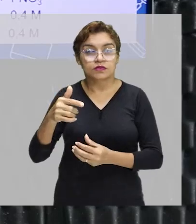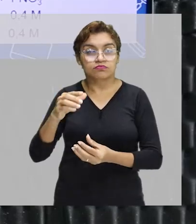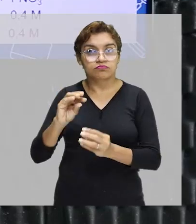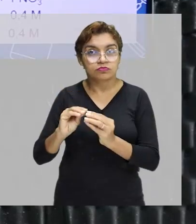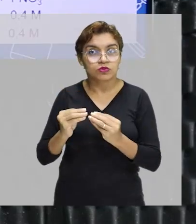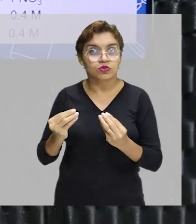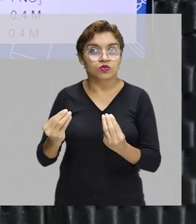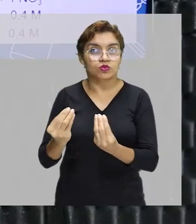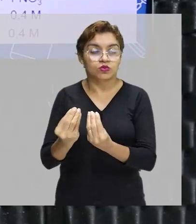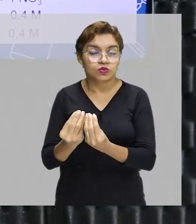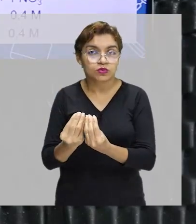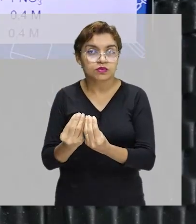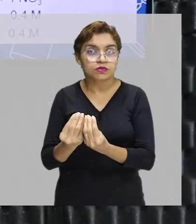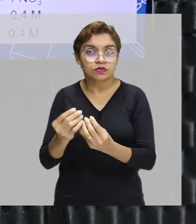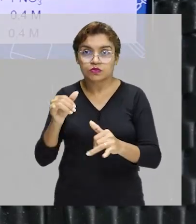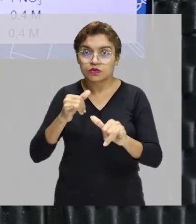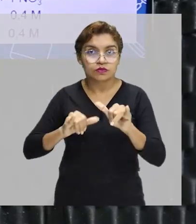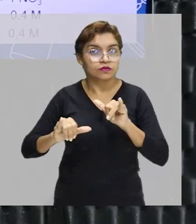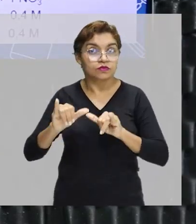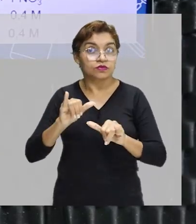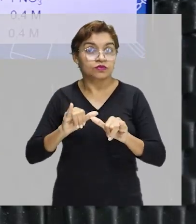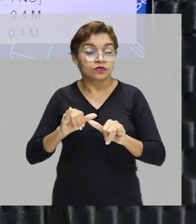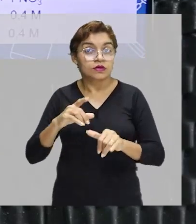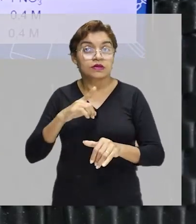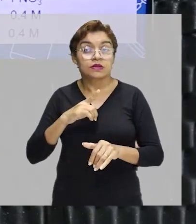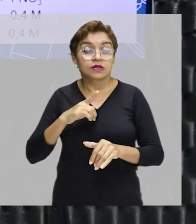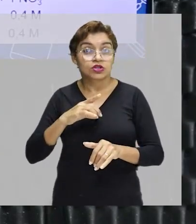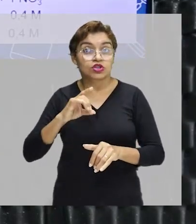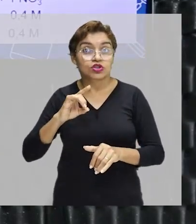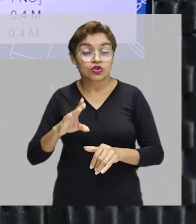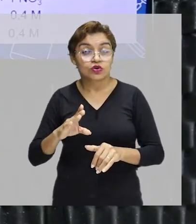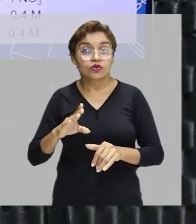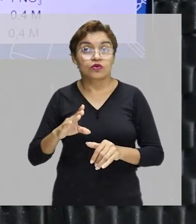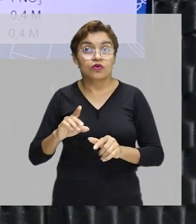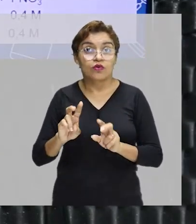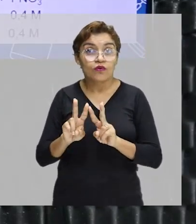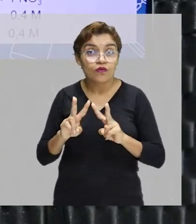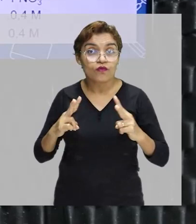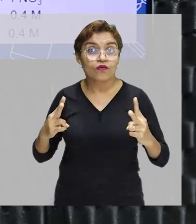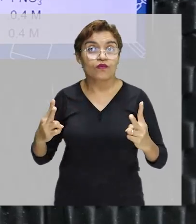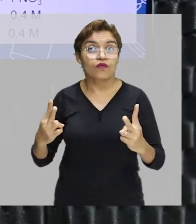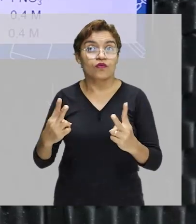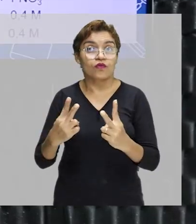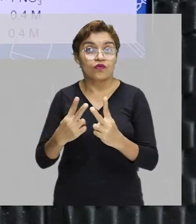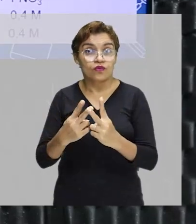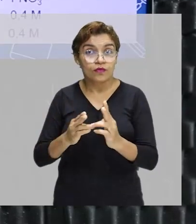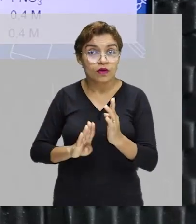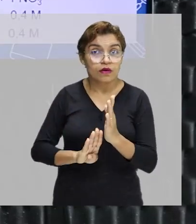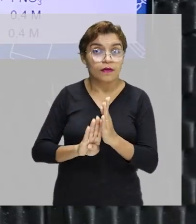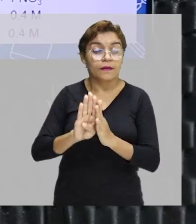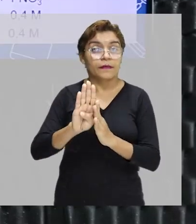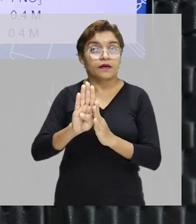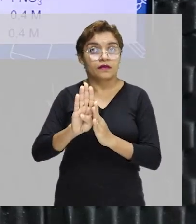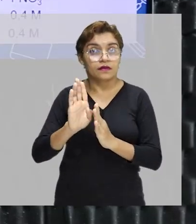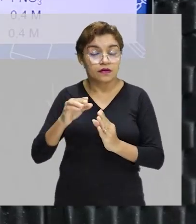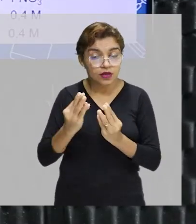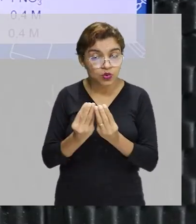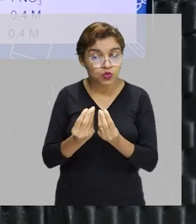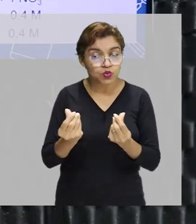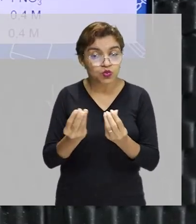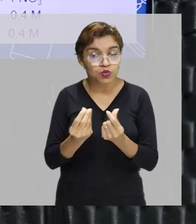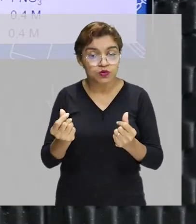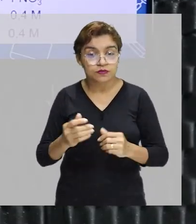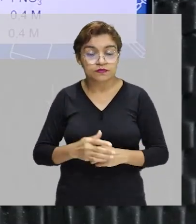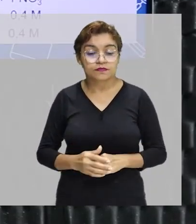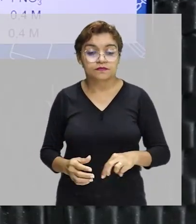como não haverá reação, eu vou ter apenas o aumento do volume. Então, é uma diluição.